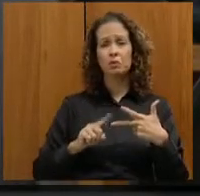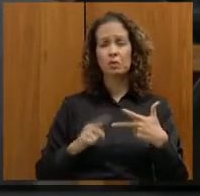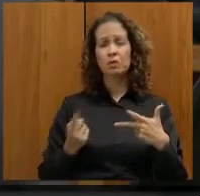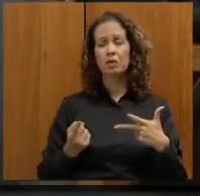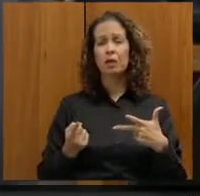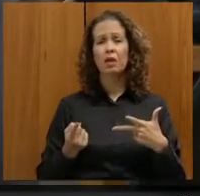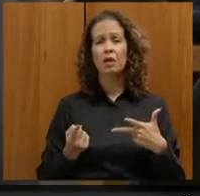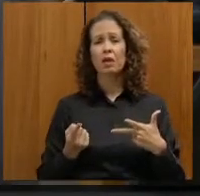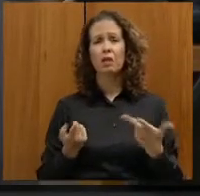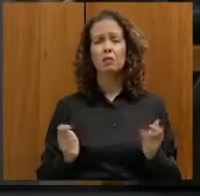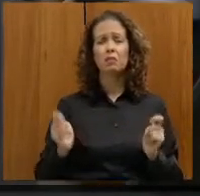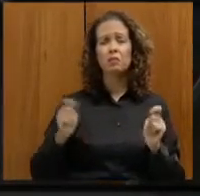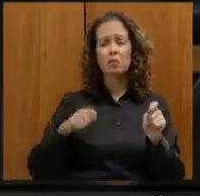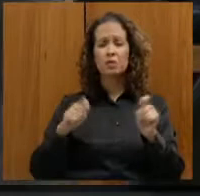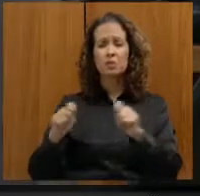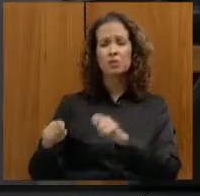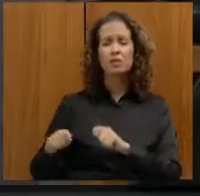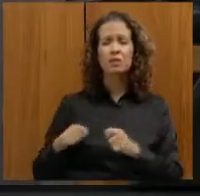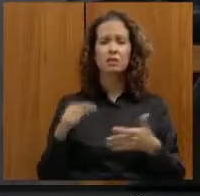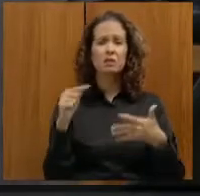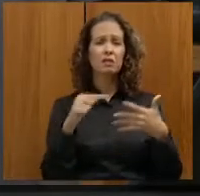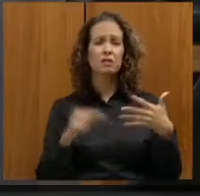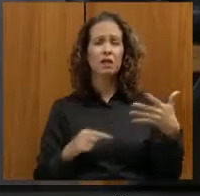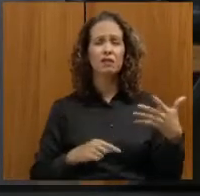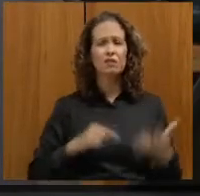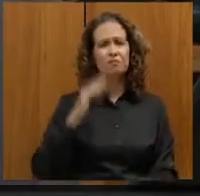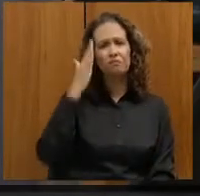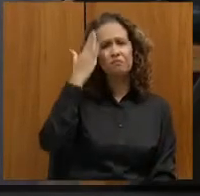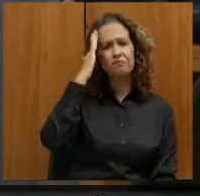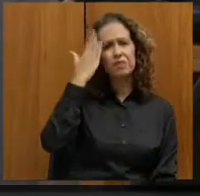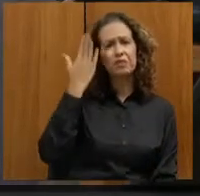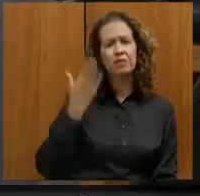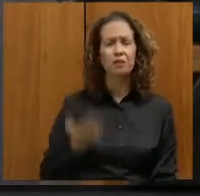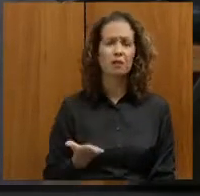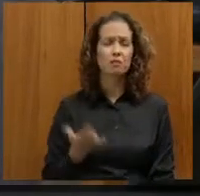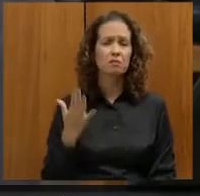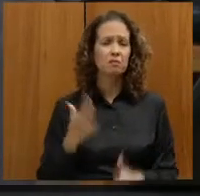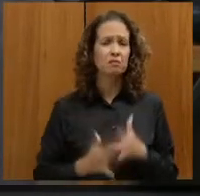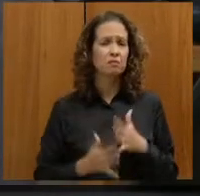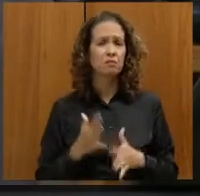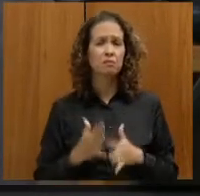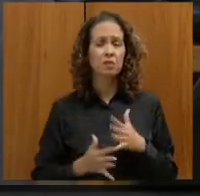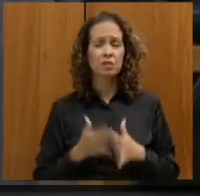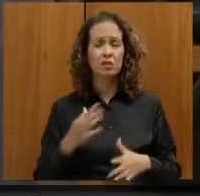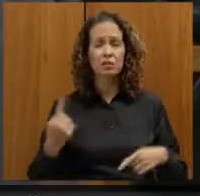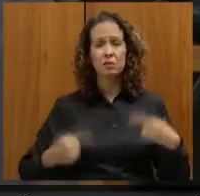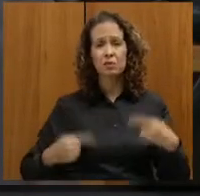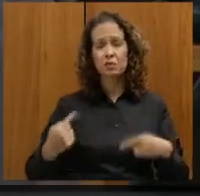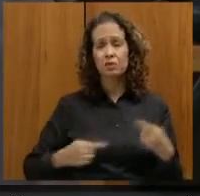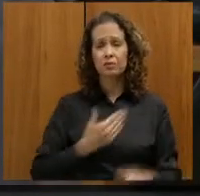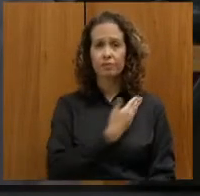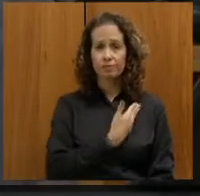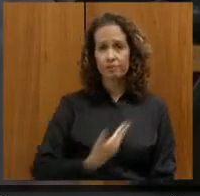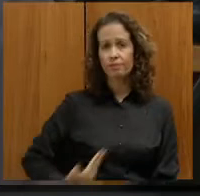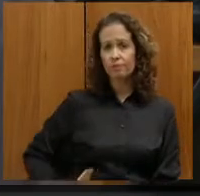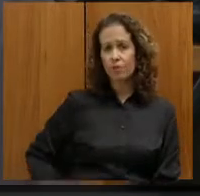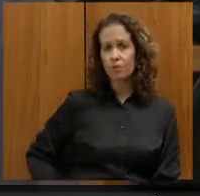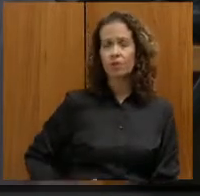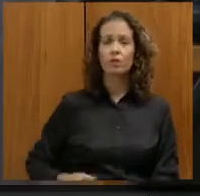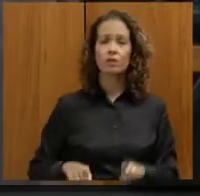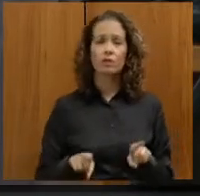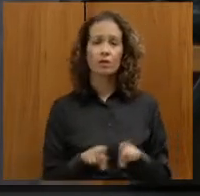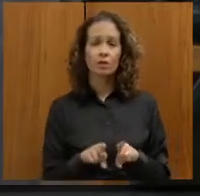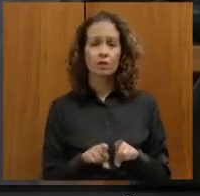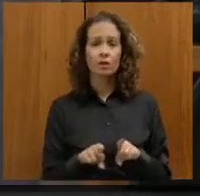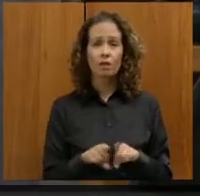conhecer as condições dispostas no clã queiram afetar a execução de política pública e vidro